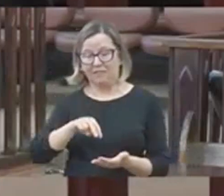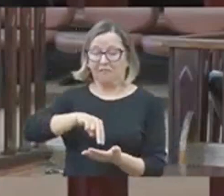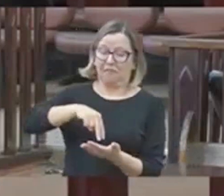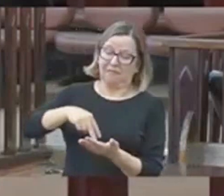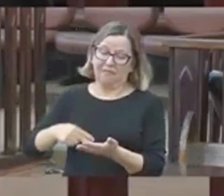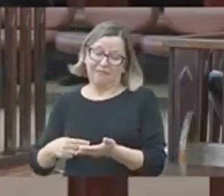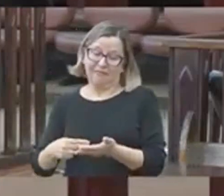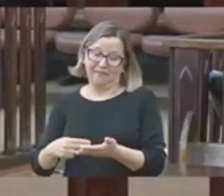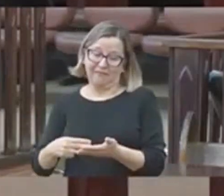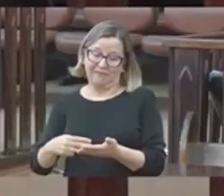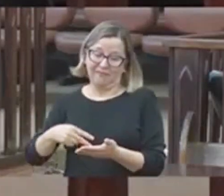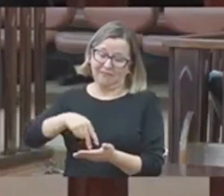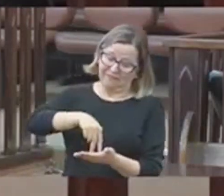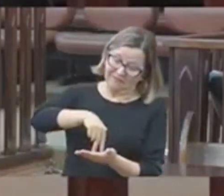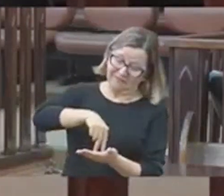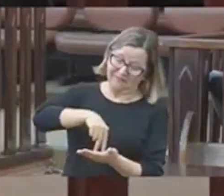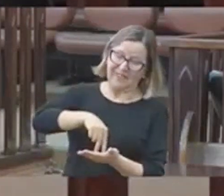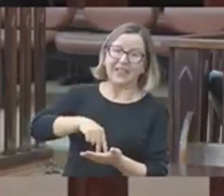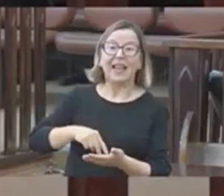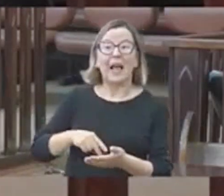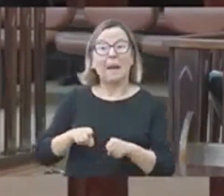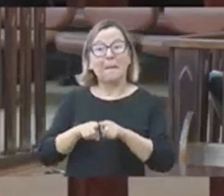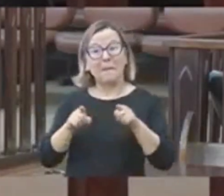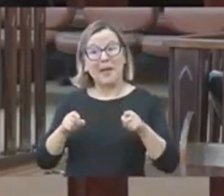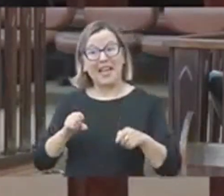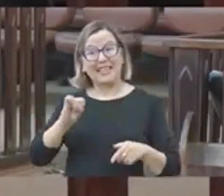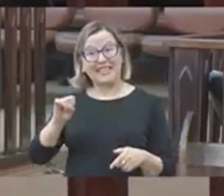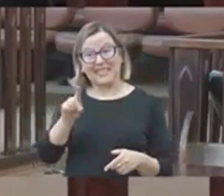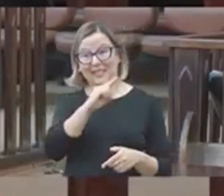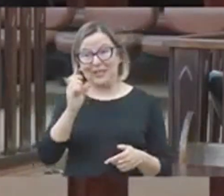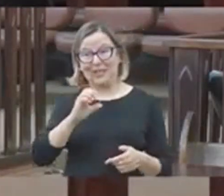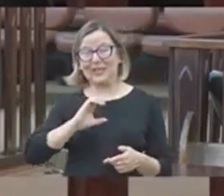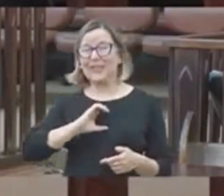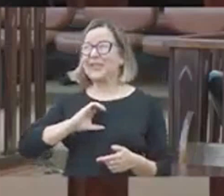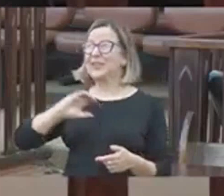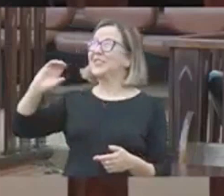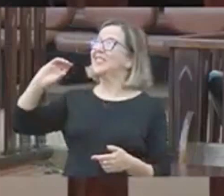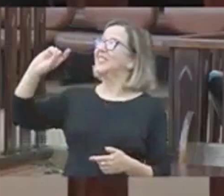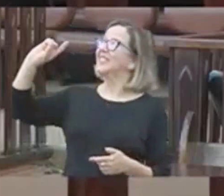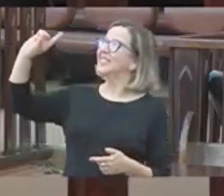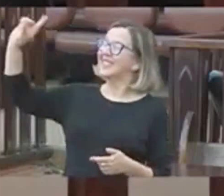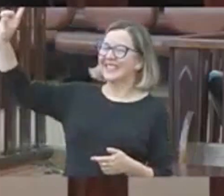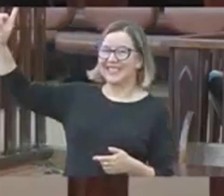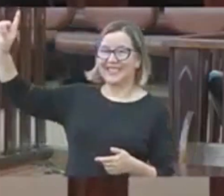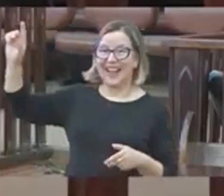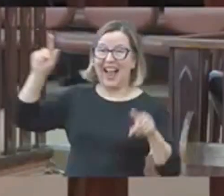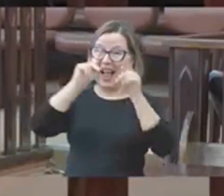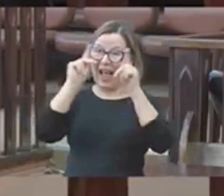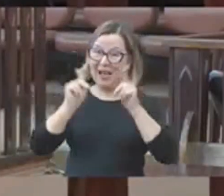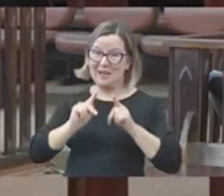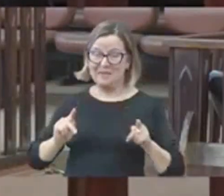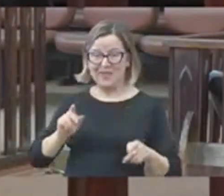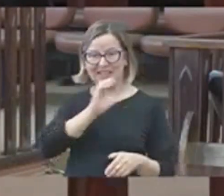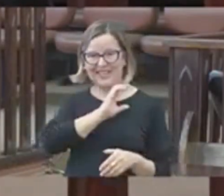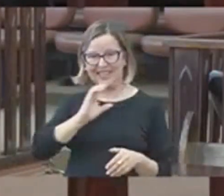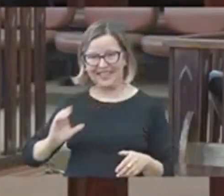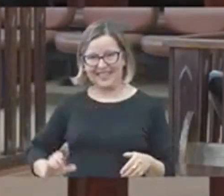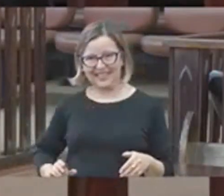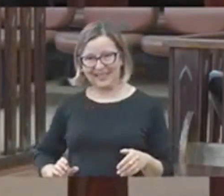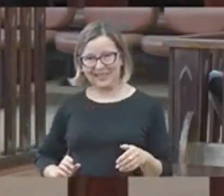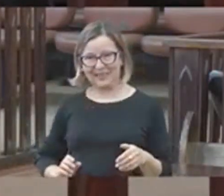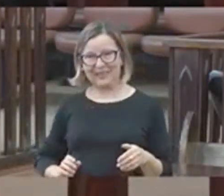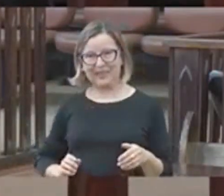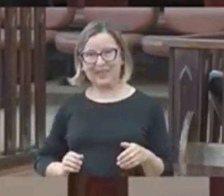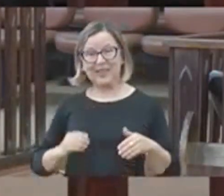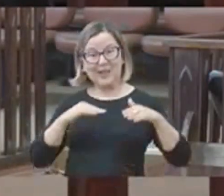confiança permanecer no Senhor, a paz de Cristo, que excede todo o entendimento, guardará os nossos